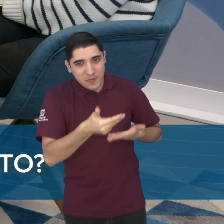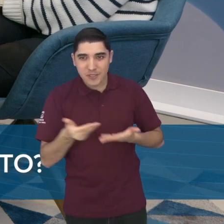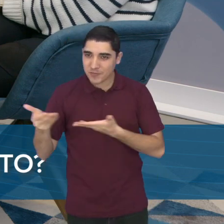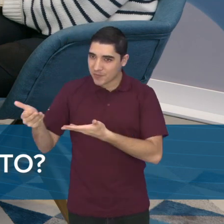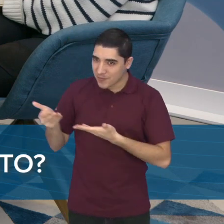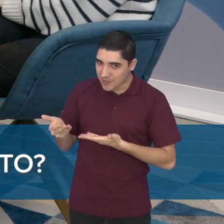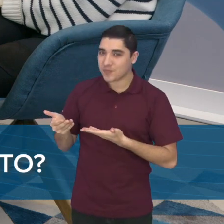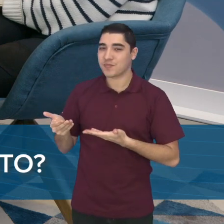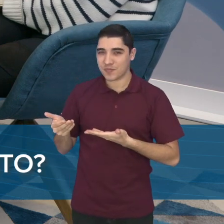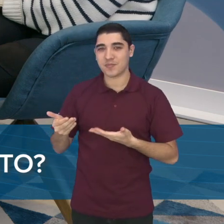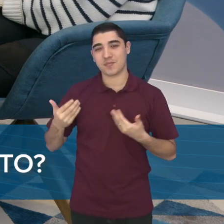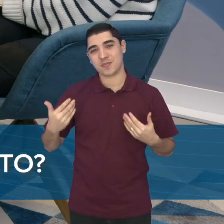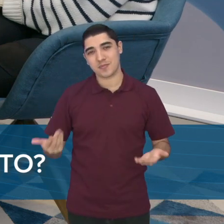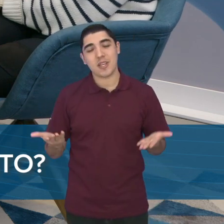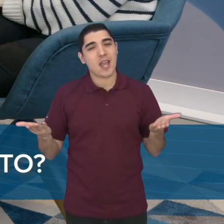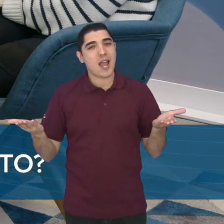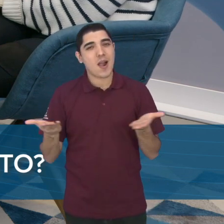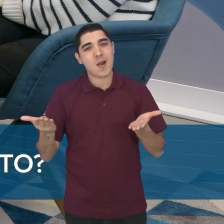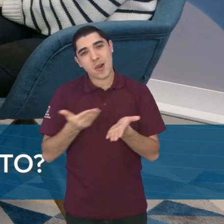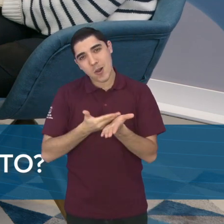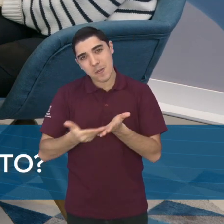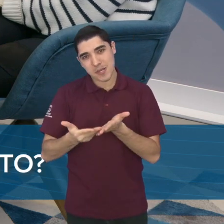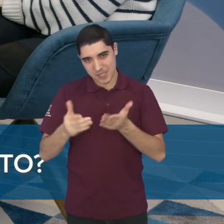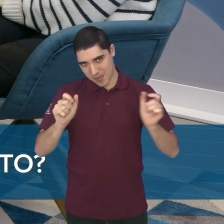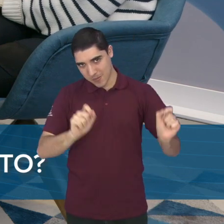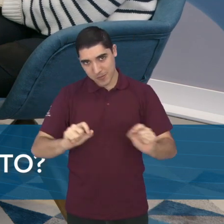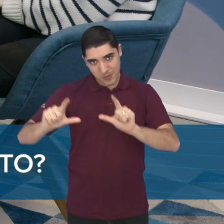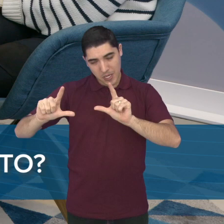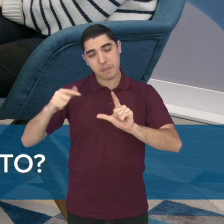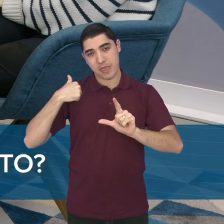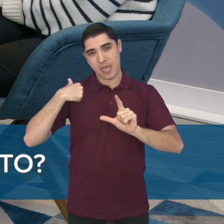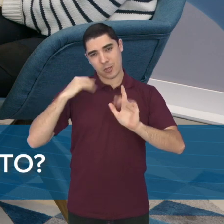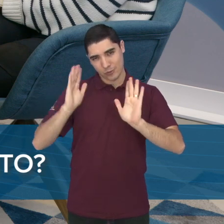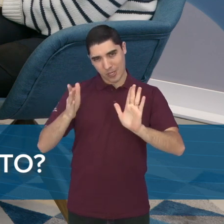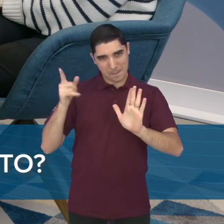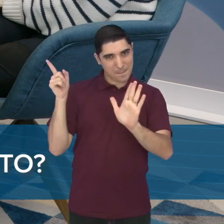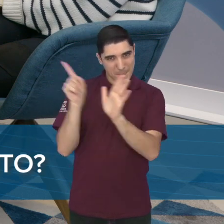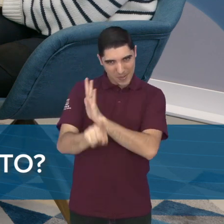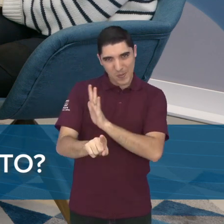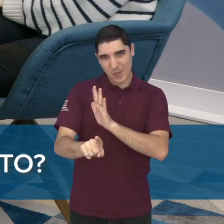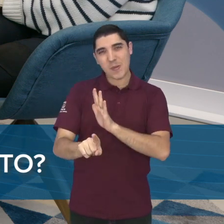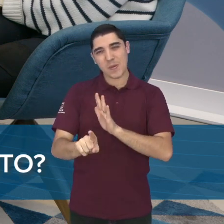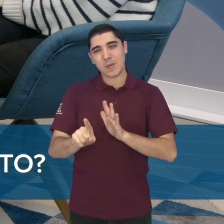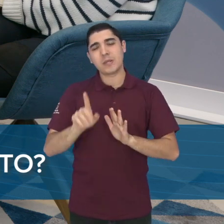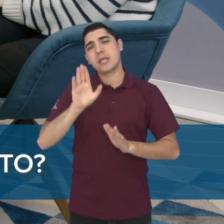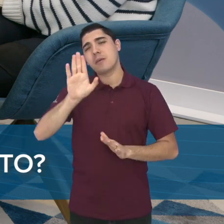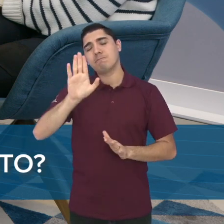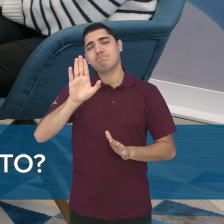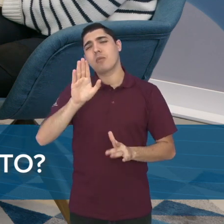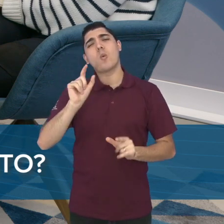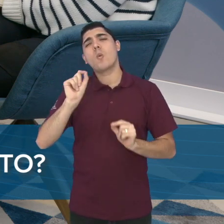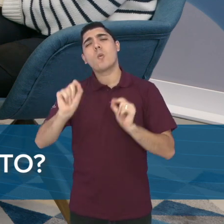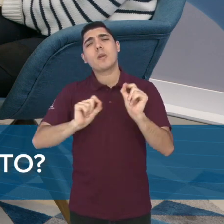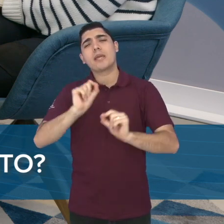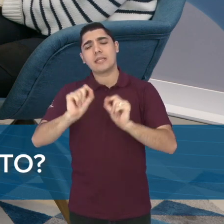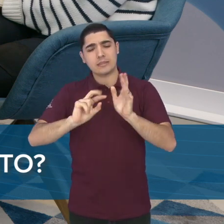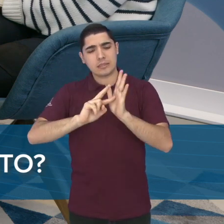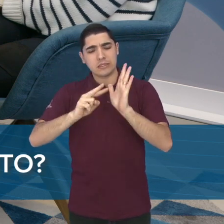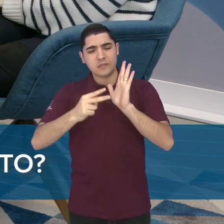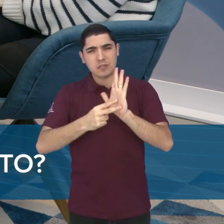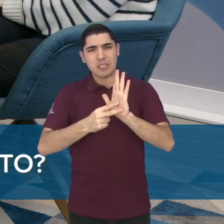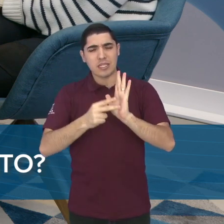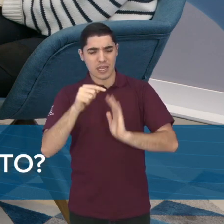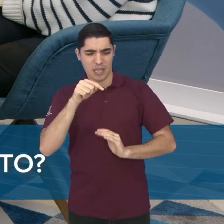Sejam muito bem-vindos, gente. Obrigada. Então, para a gente começar, a pergunta principal, o centro de tudo, o que seria